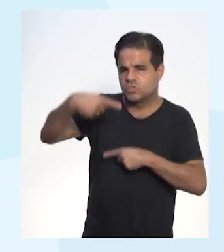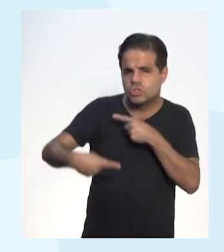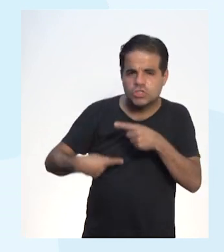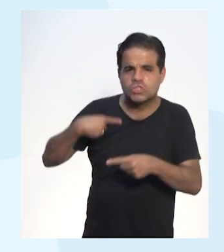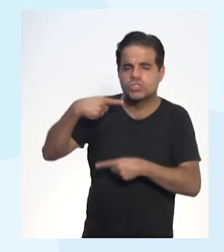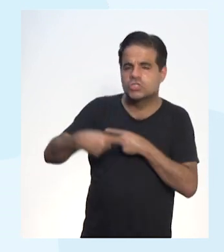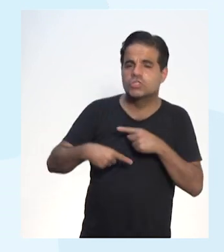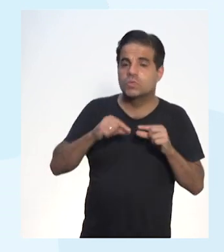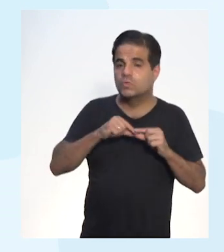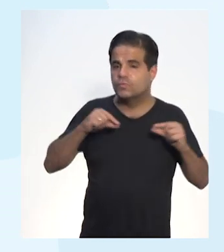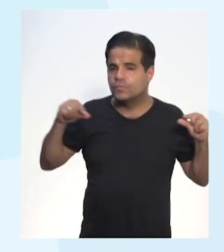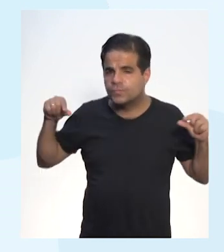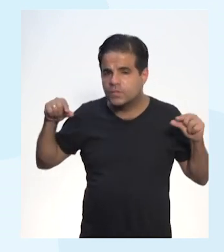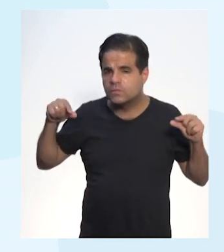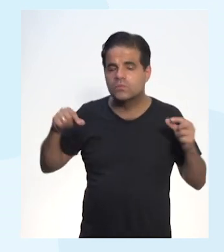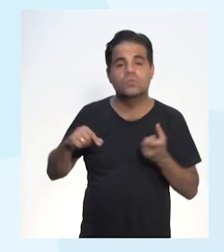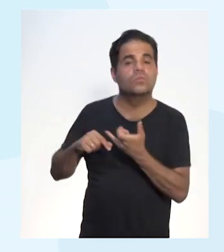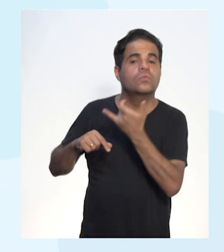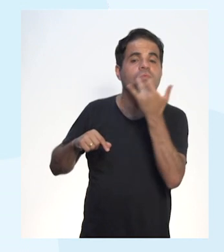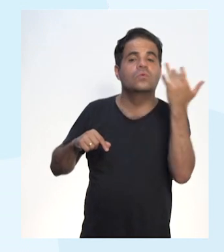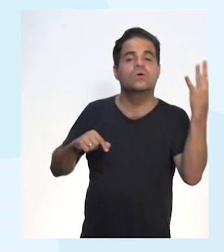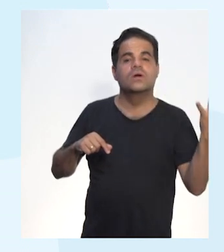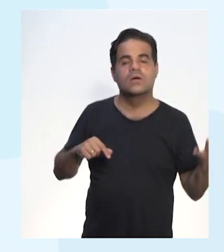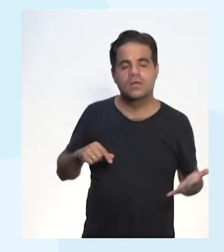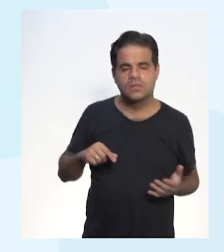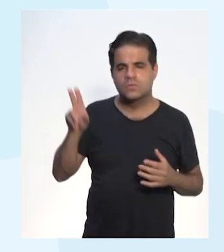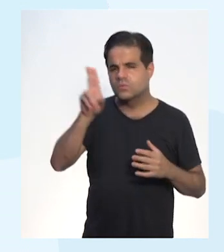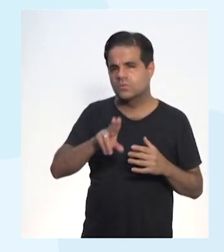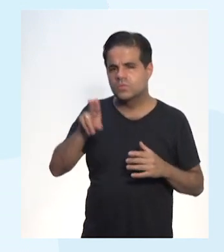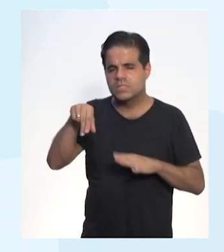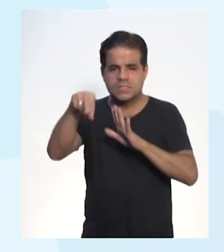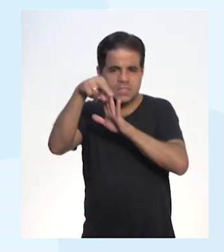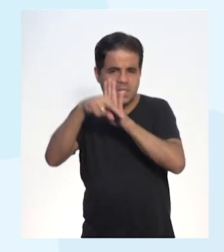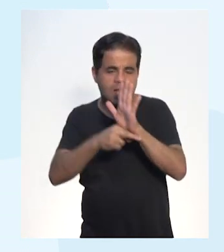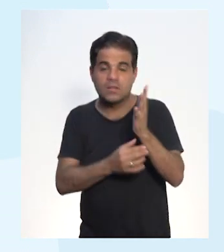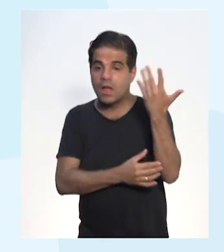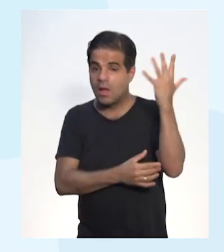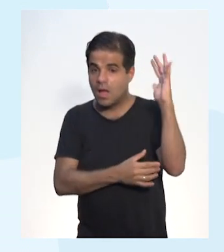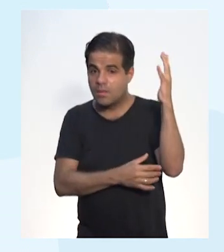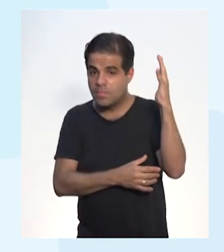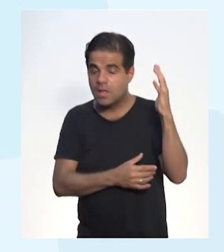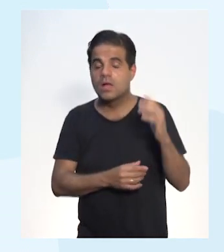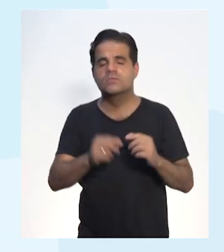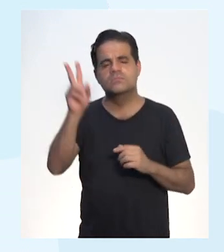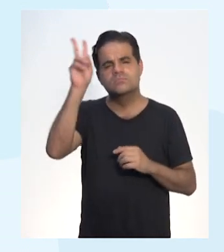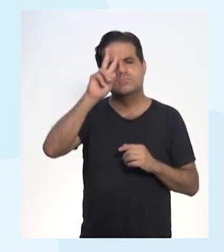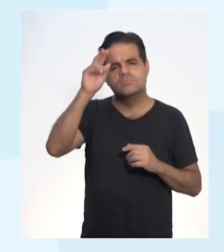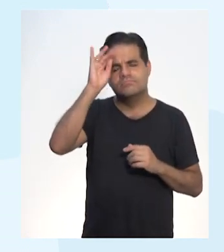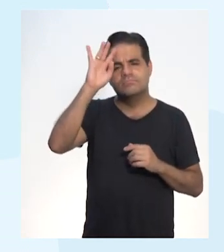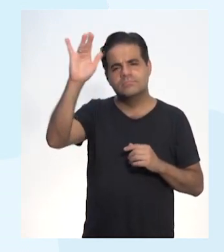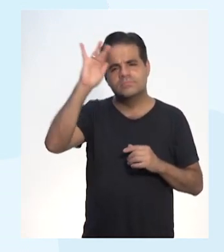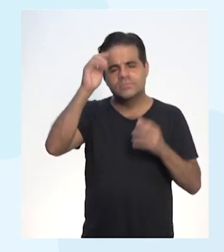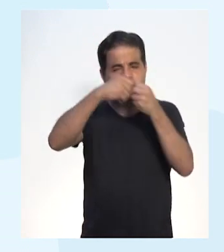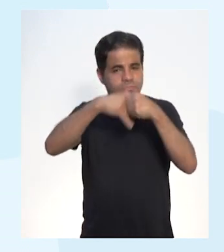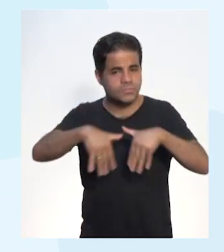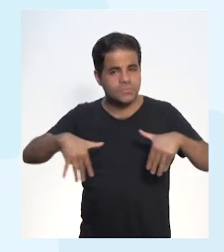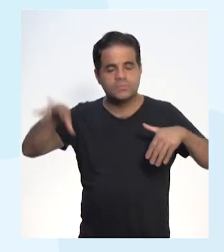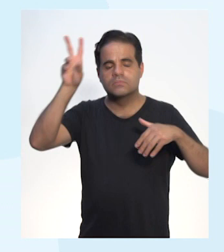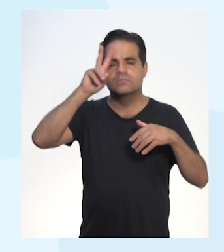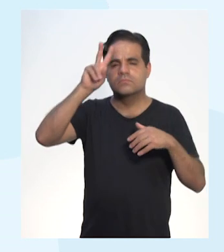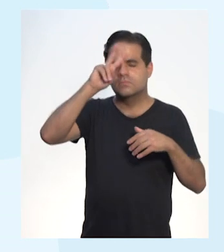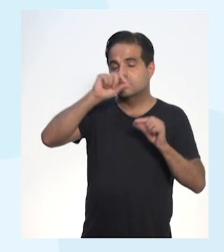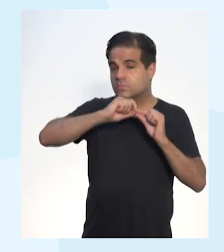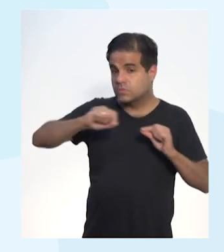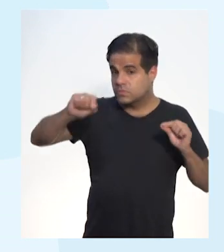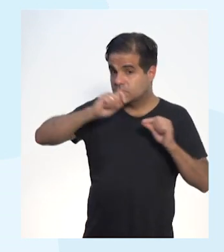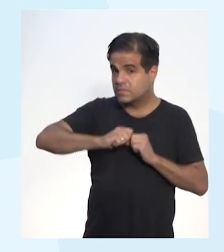hein? Olha aí. Quantos segundos, ver. Gibas? Usando a regra da mão esquerda, pensa que o fluxo magnético, ó, lembra que as linhas